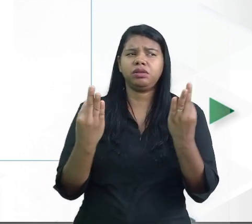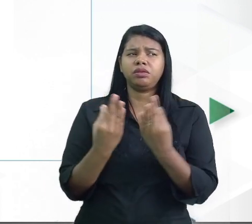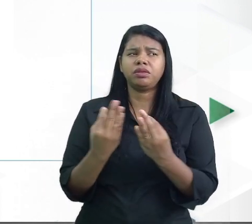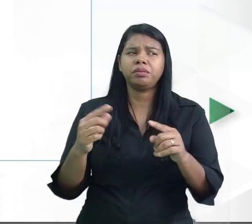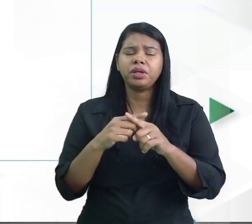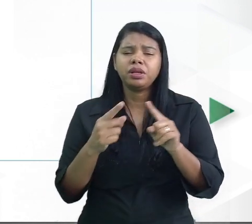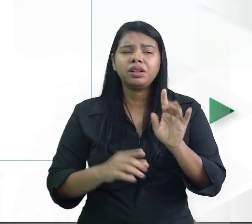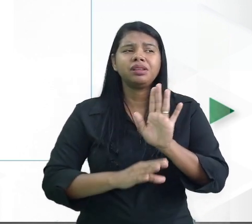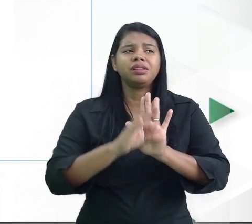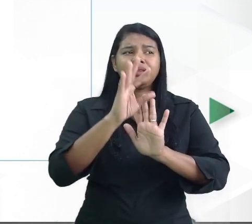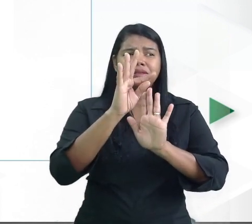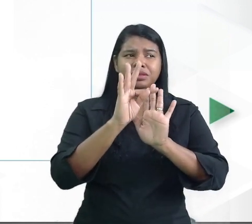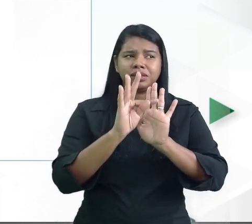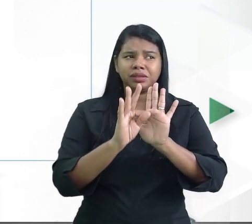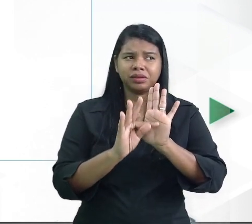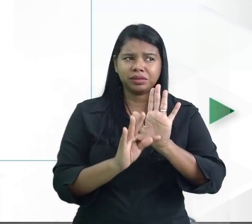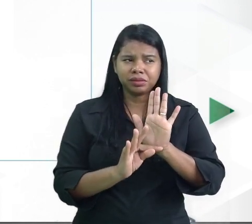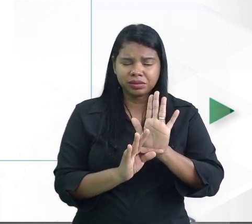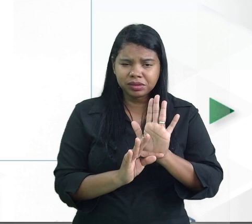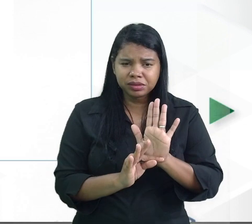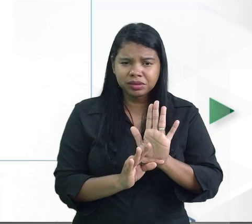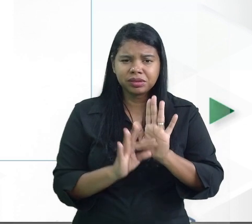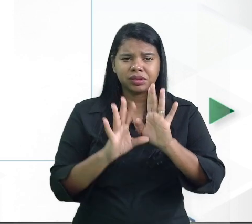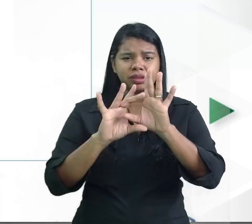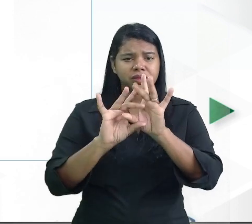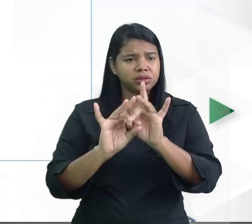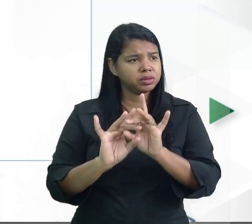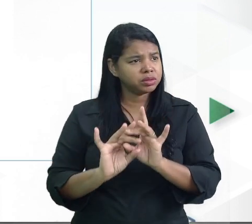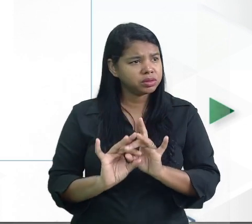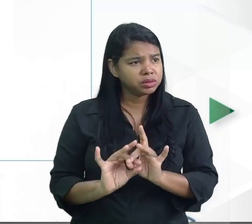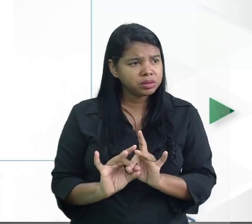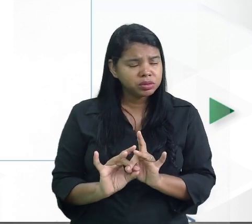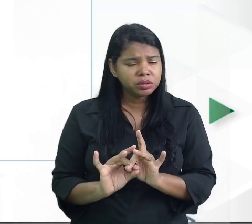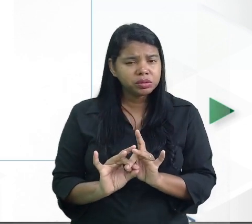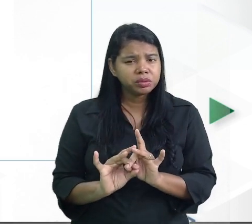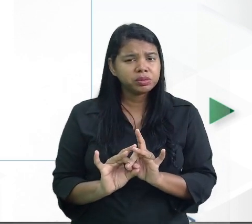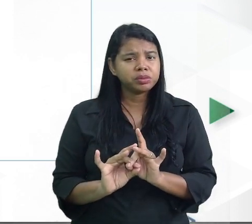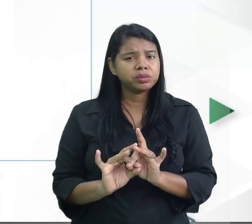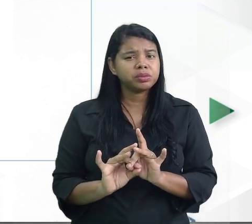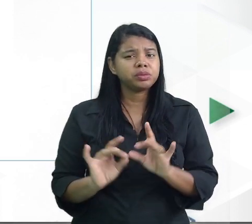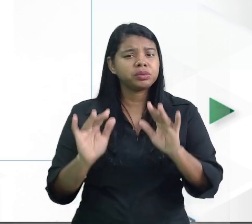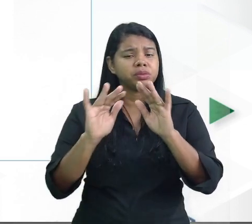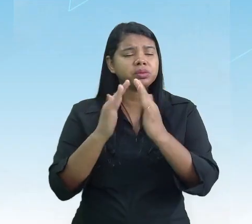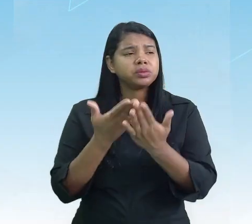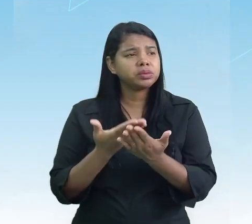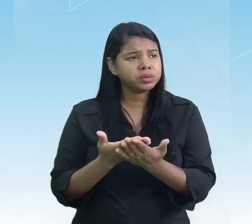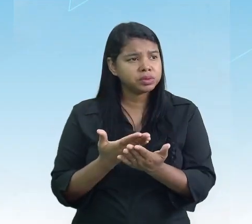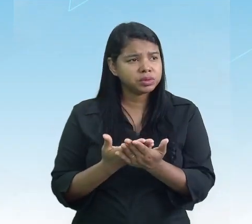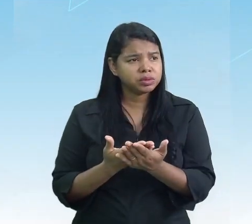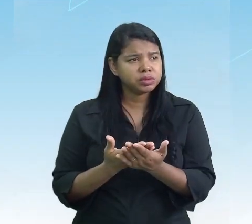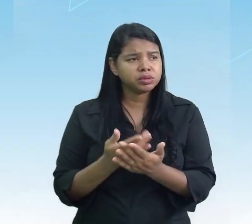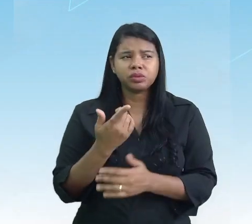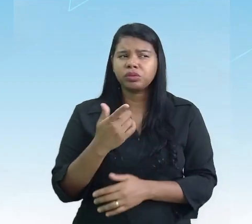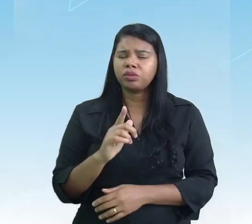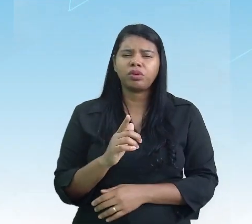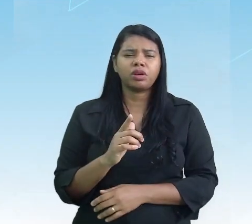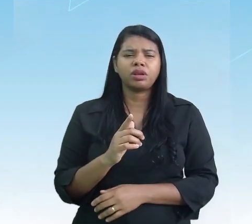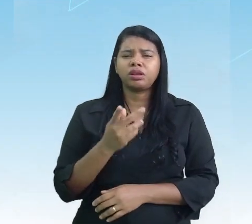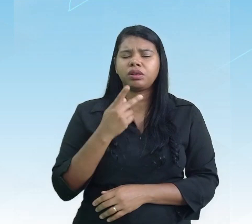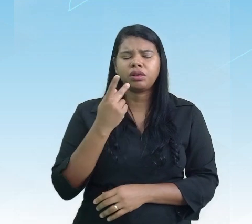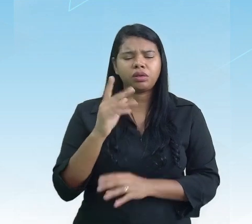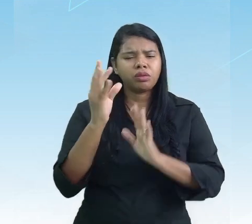quando se tratar de um determinado assunto para se tratar no colégio, fuja dos